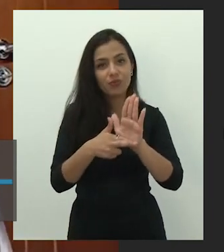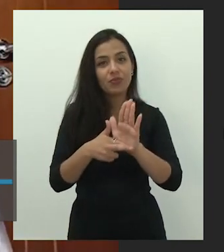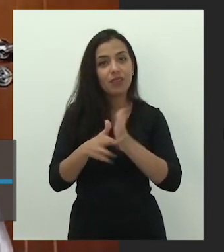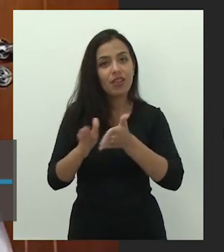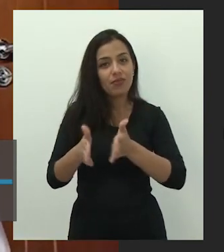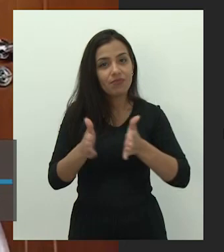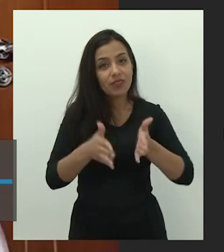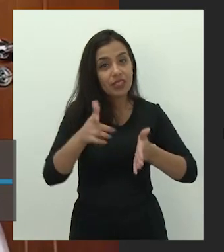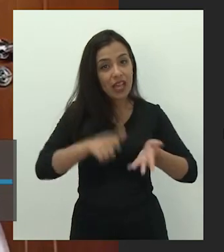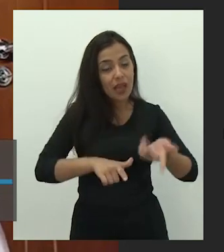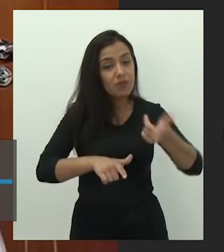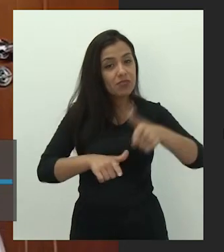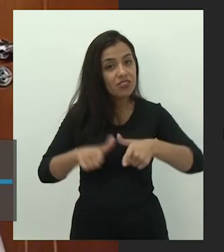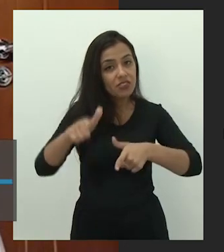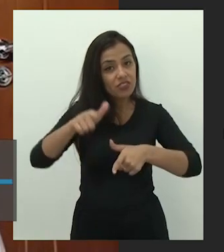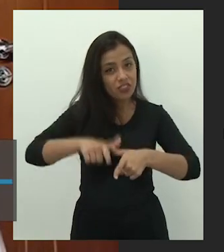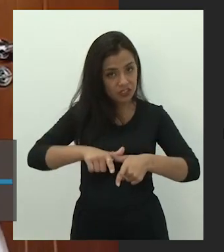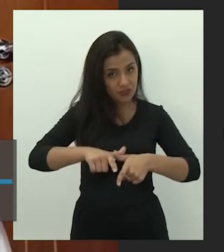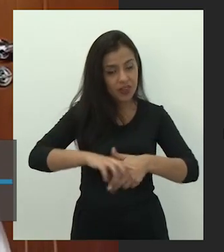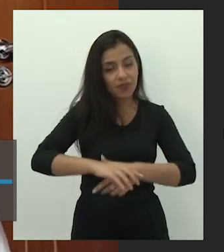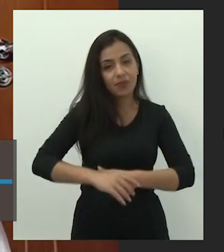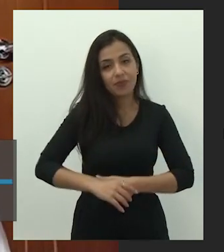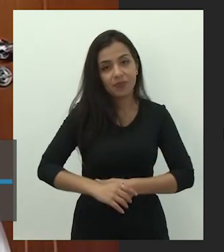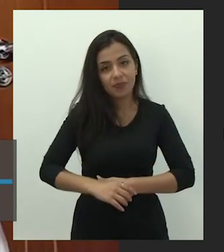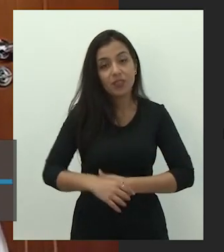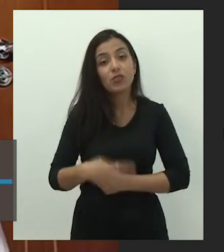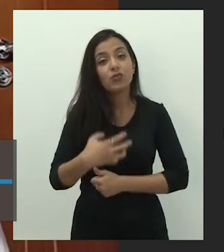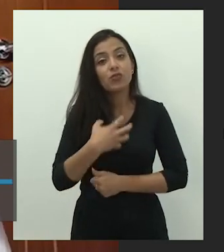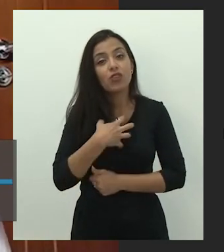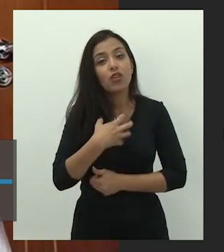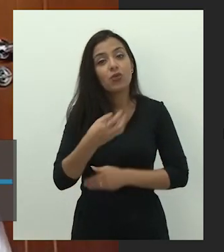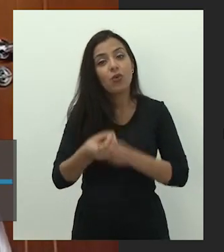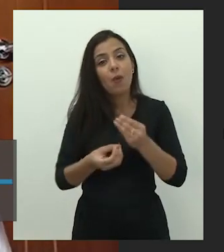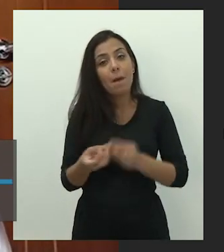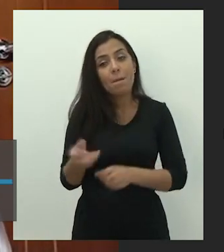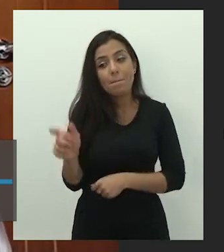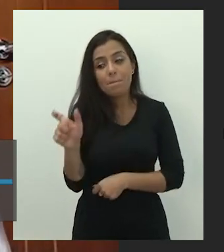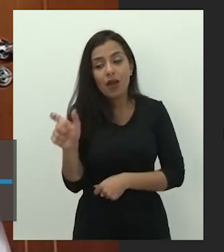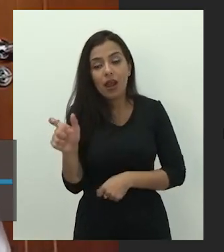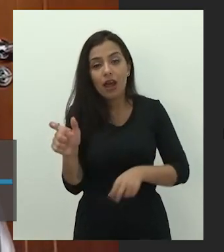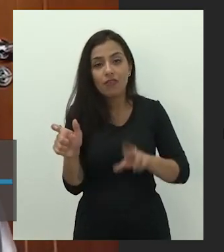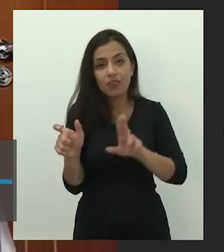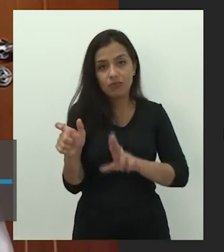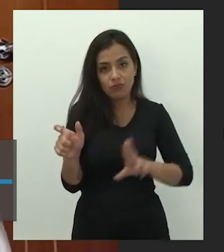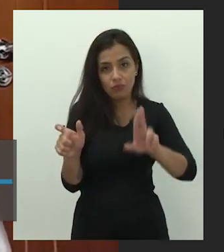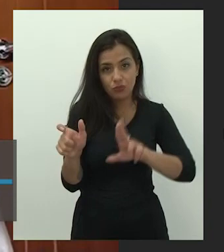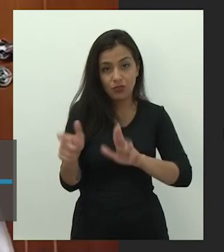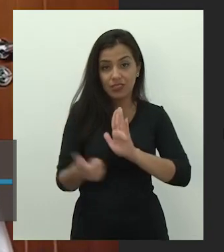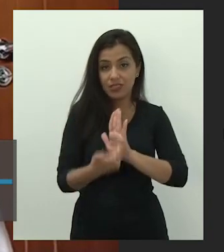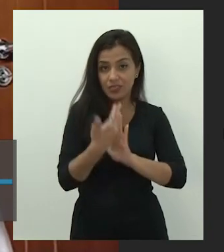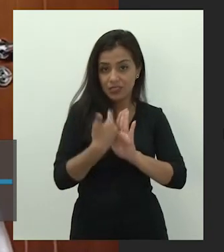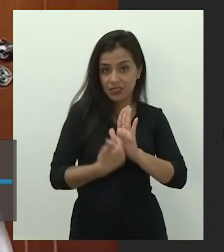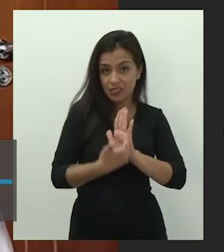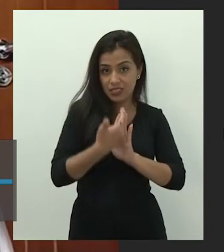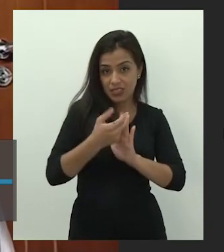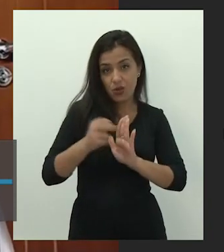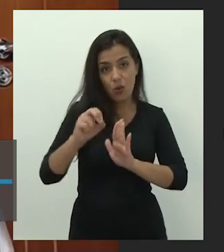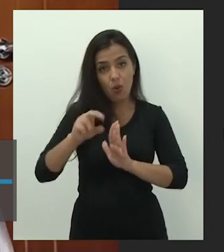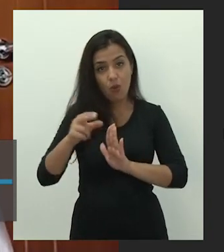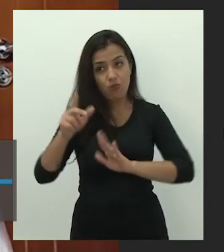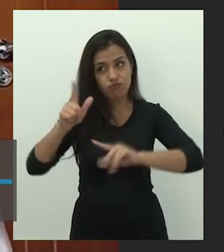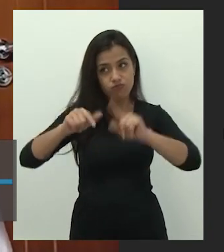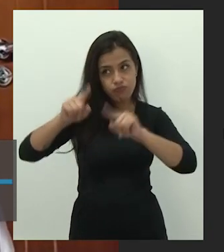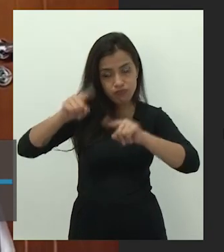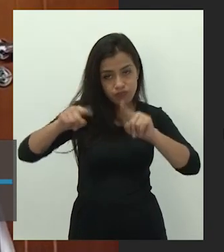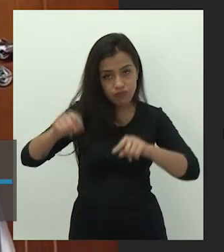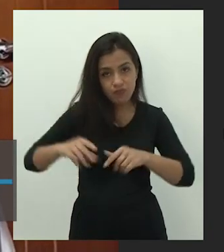repetitivas e de sequências recursivas, por meio de palavras, símbolos ou desenhos. E a habilidade 11,